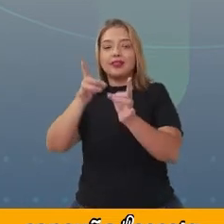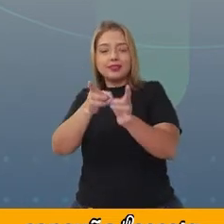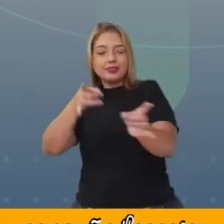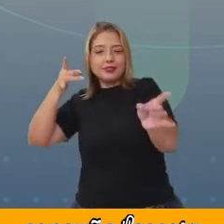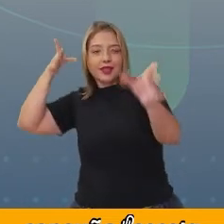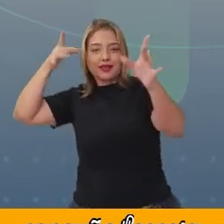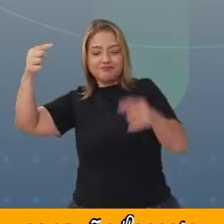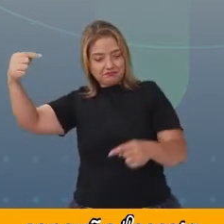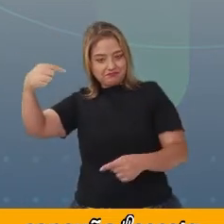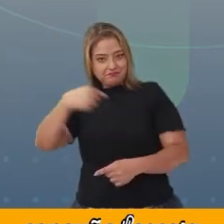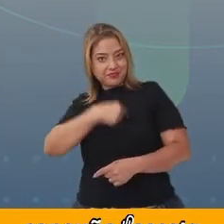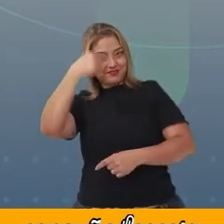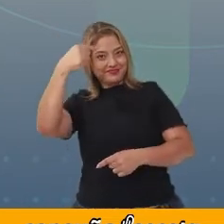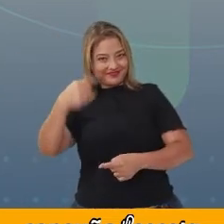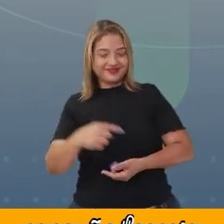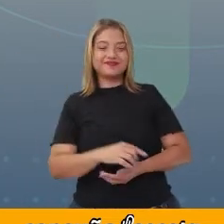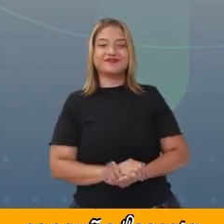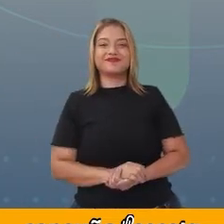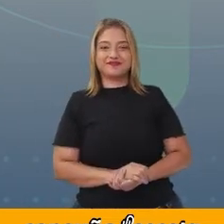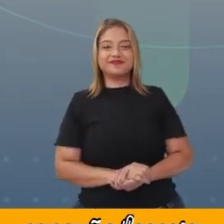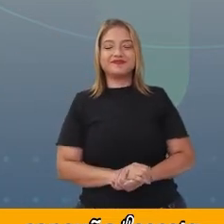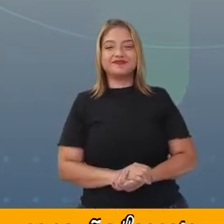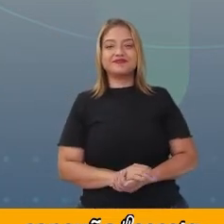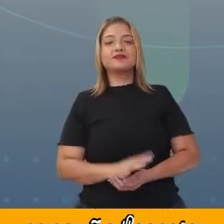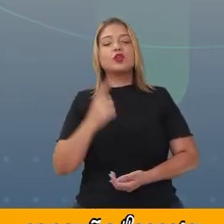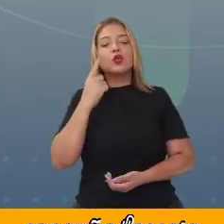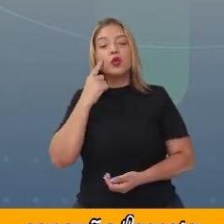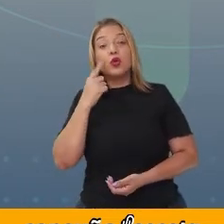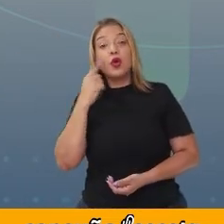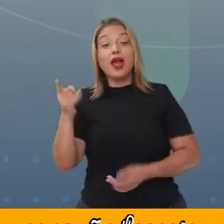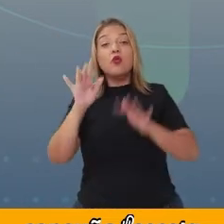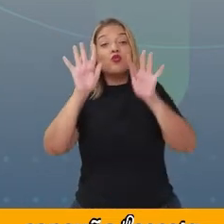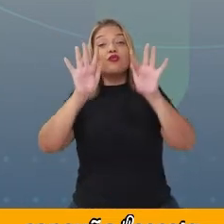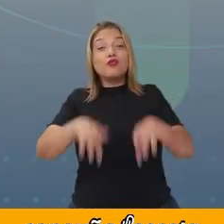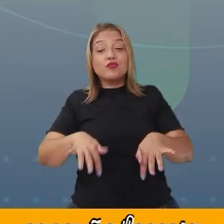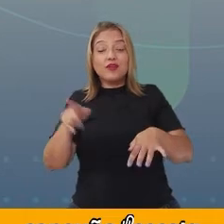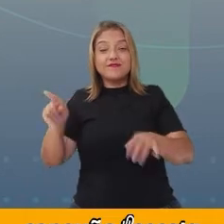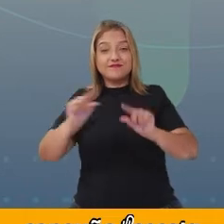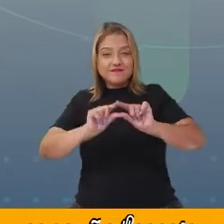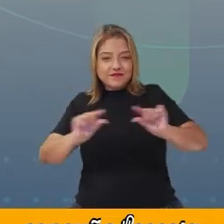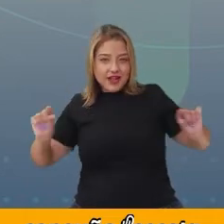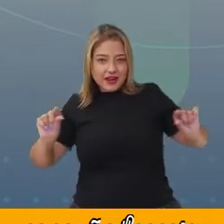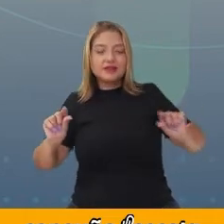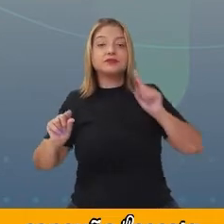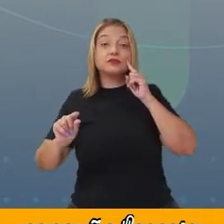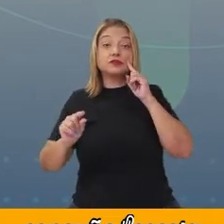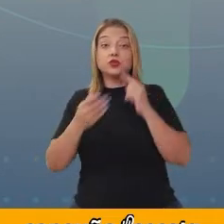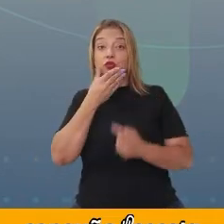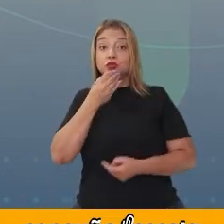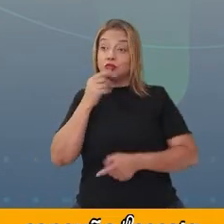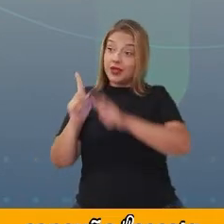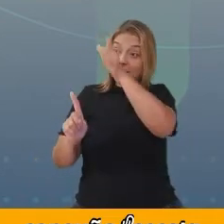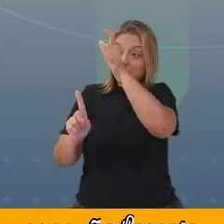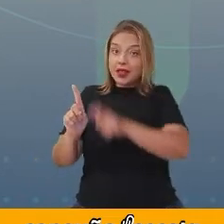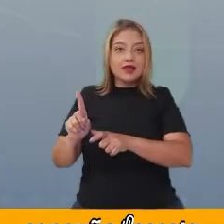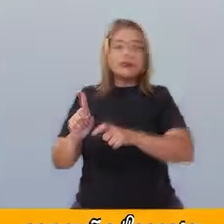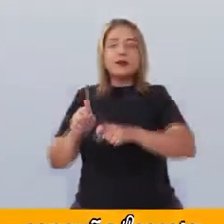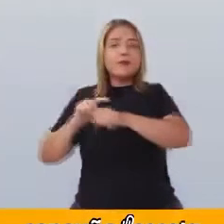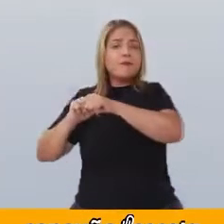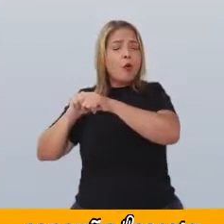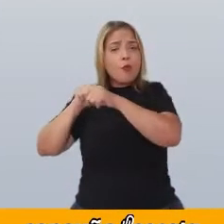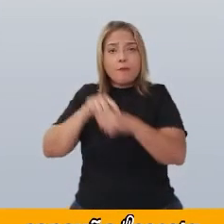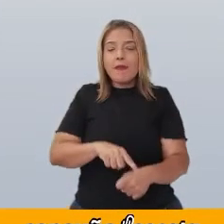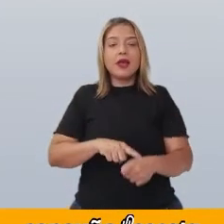Narciso. Então, observem aí na última frase, Narciso imediatamente se apaixonou